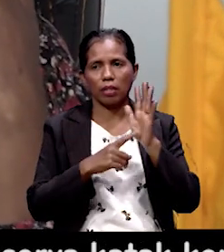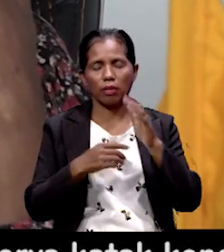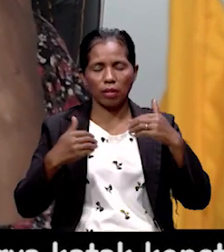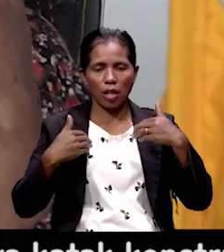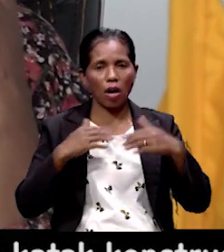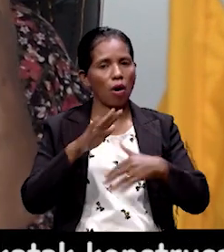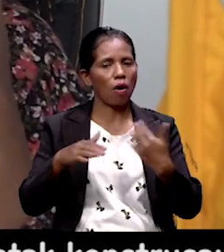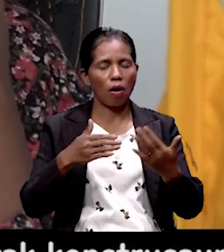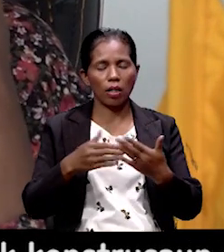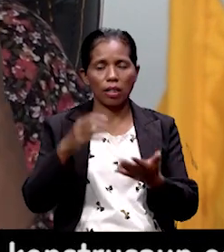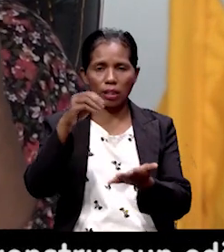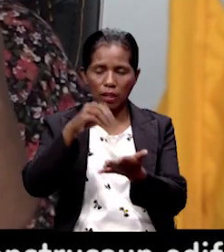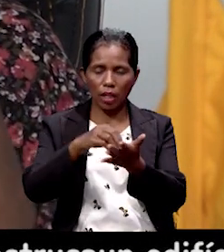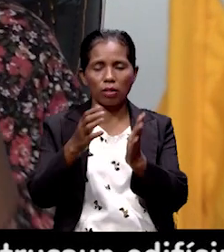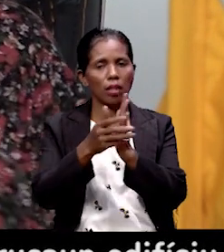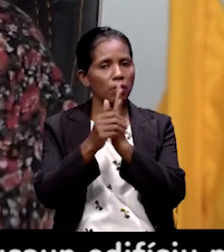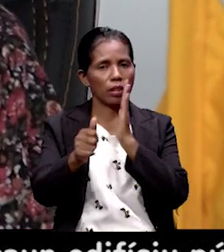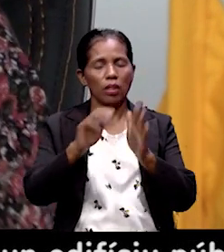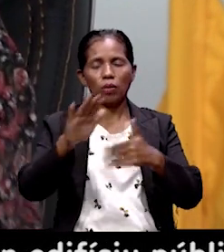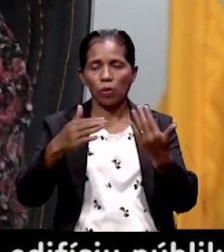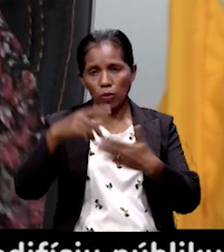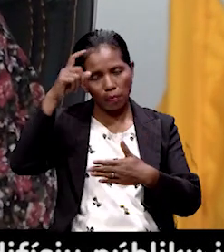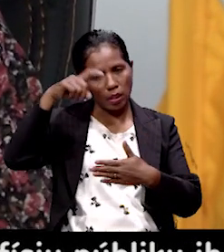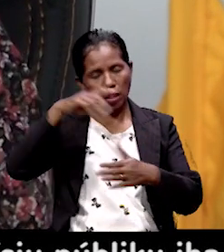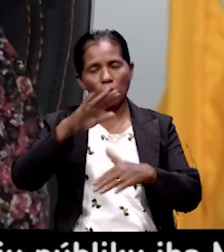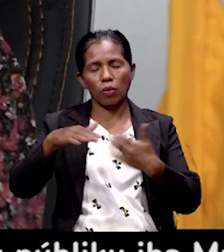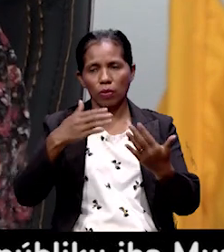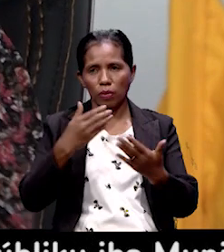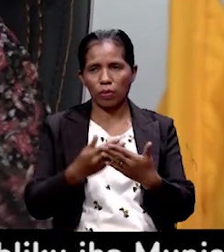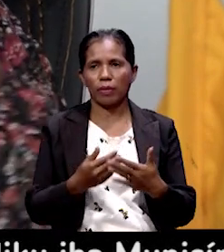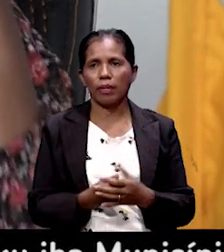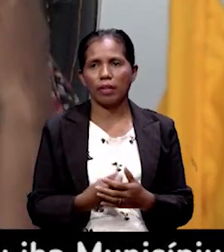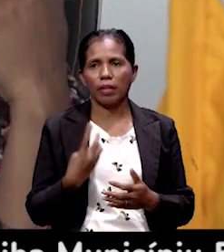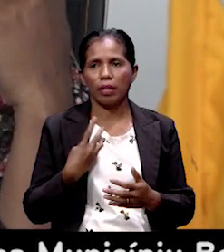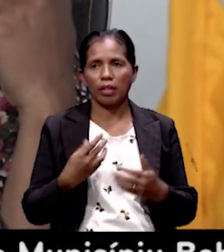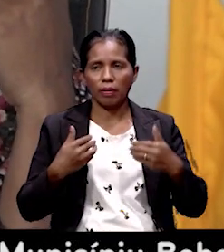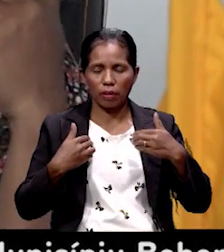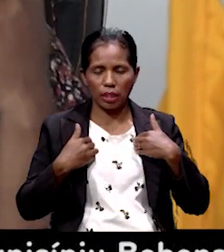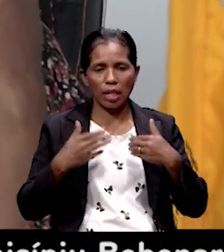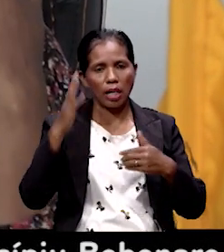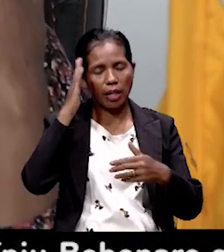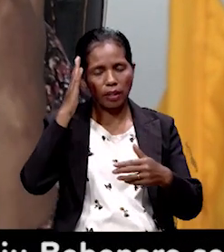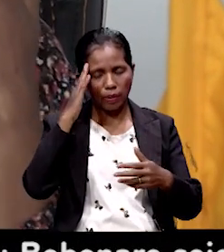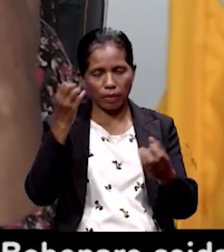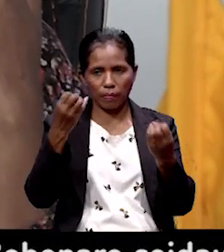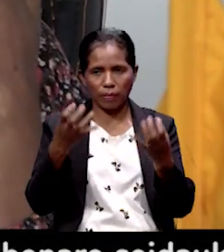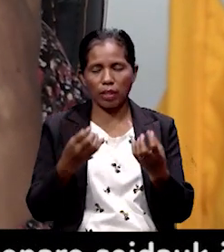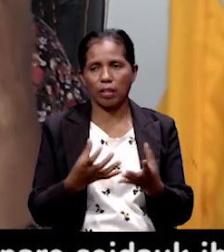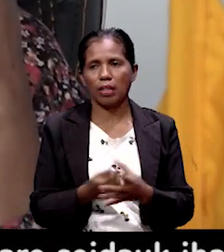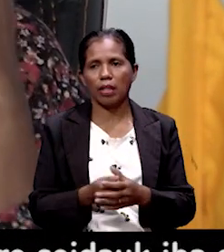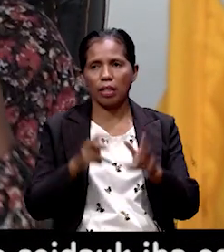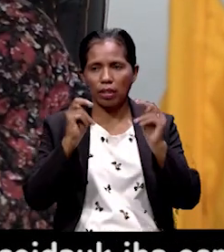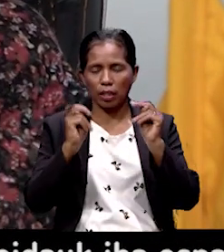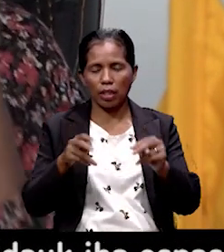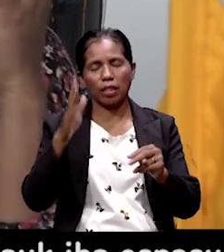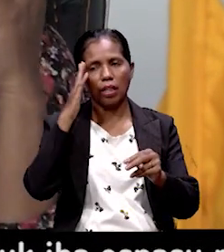mo. Entau kapasidade ne ma interpreta, ita introduz, atu ini conhecimento, debiu tenki hatere de